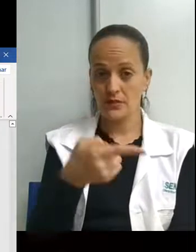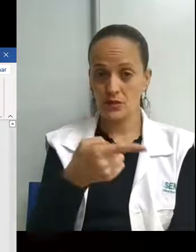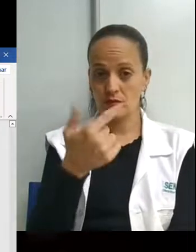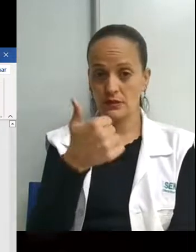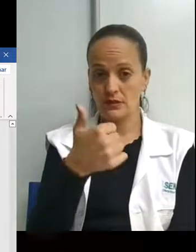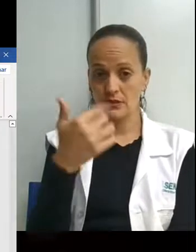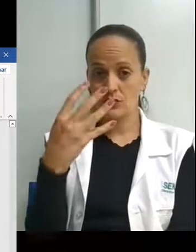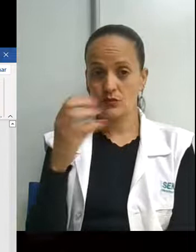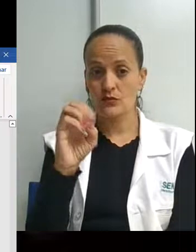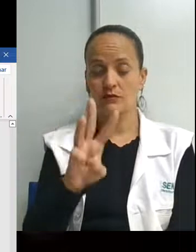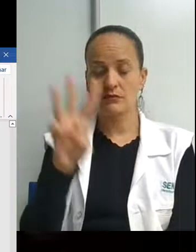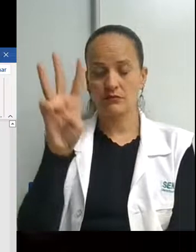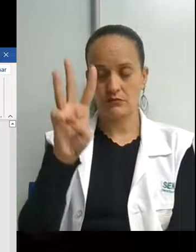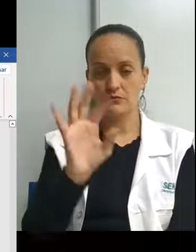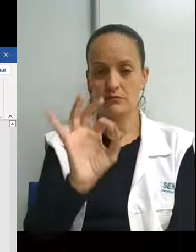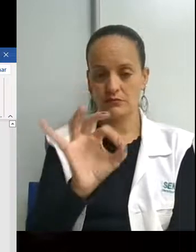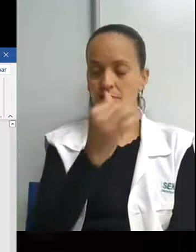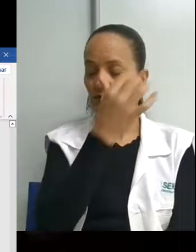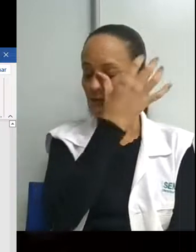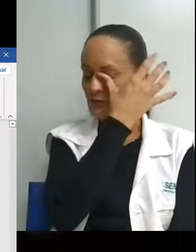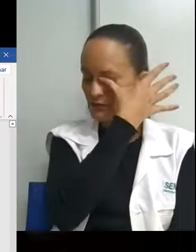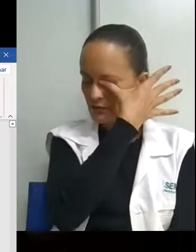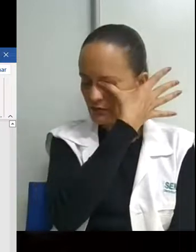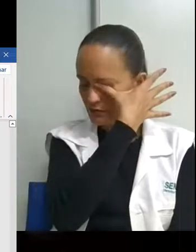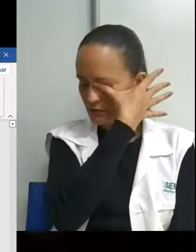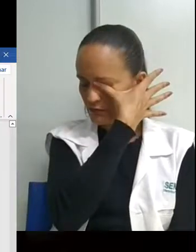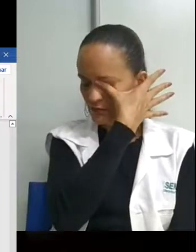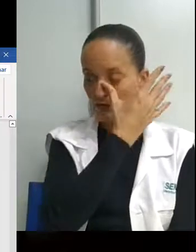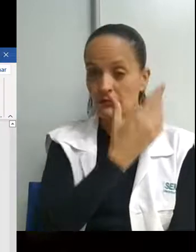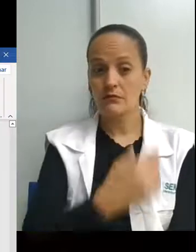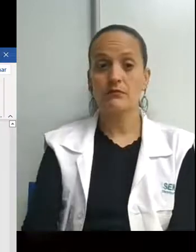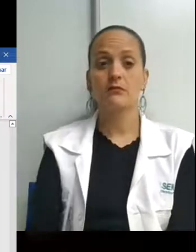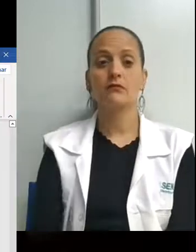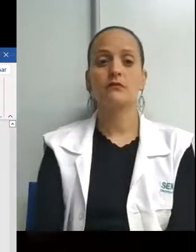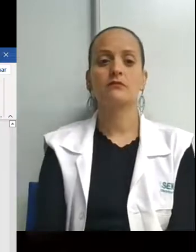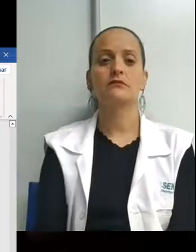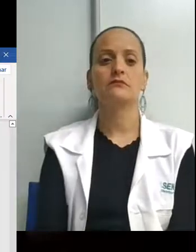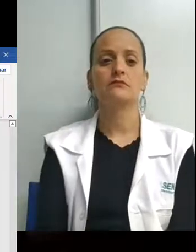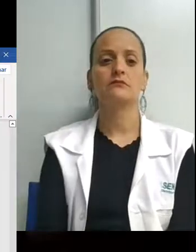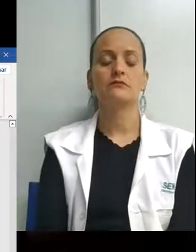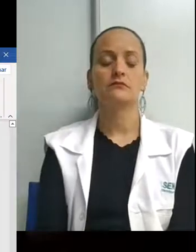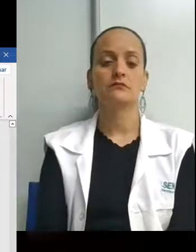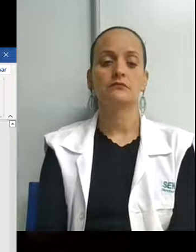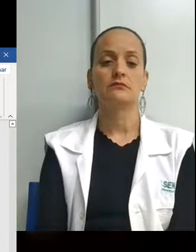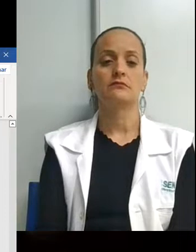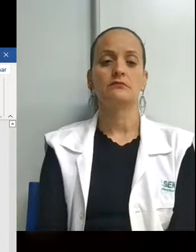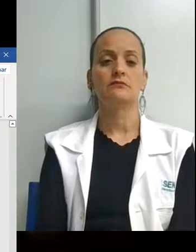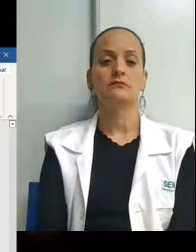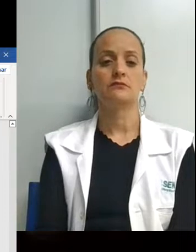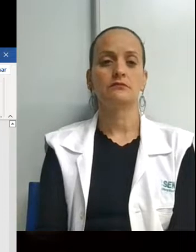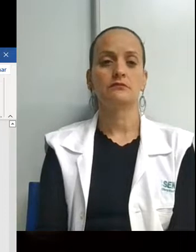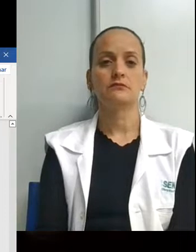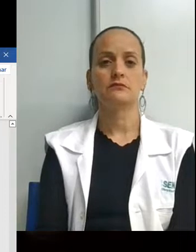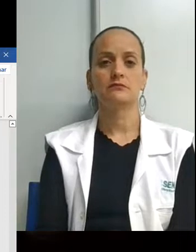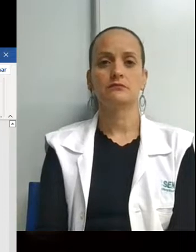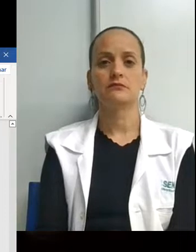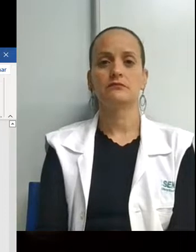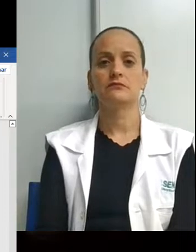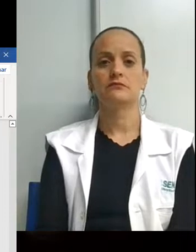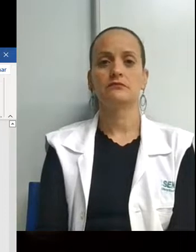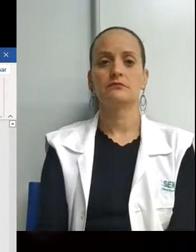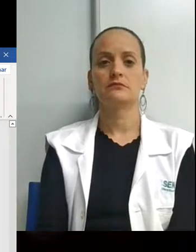Certo? Então, a potência, né? Potência em watts aí, ó, para comprar a chave, né, para o motor, é essa